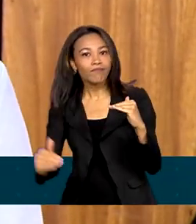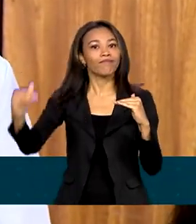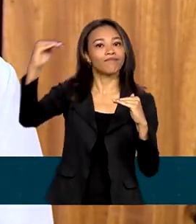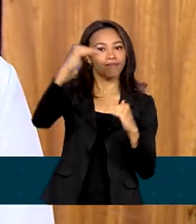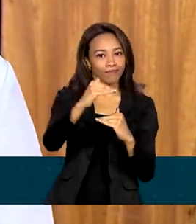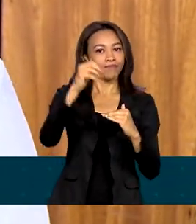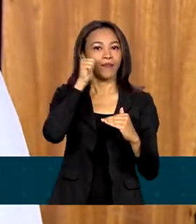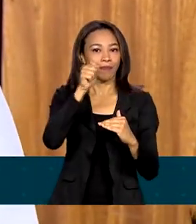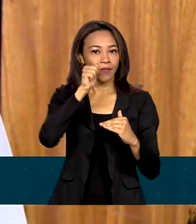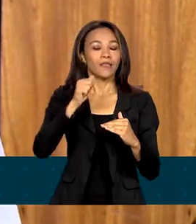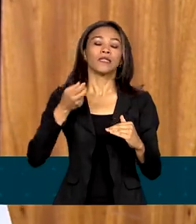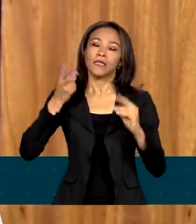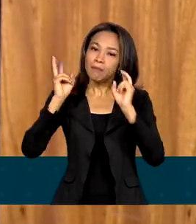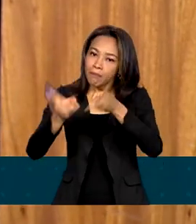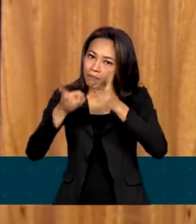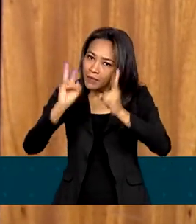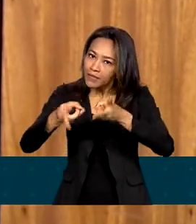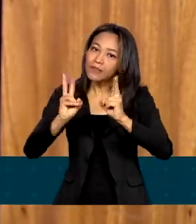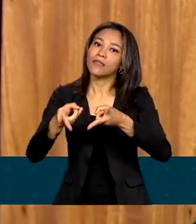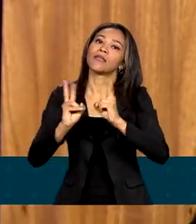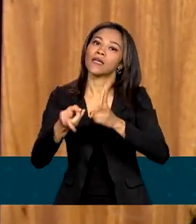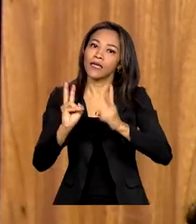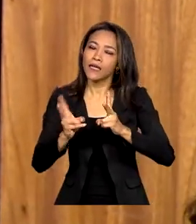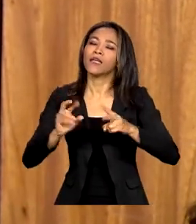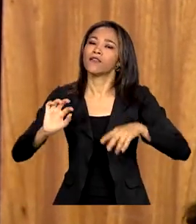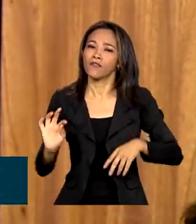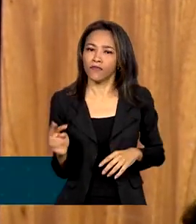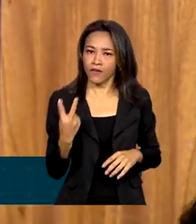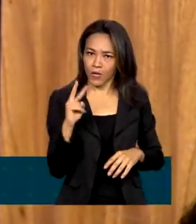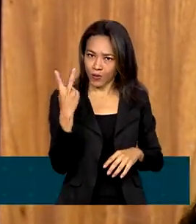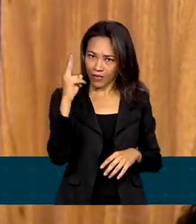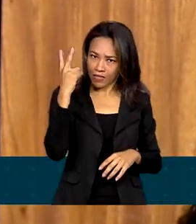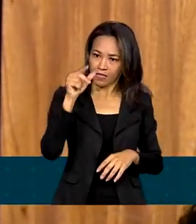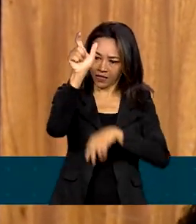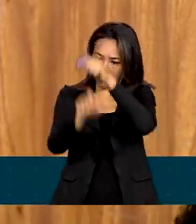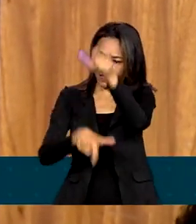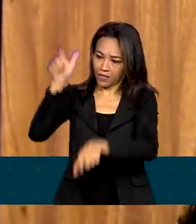permanência e é garantir a valorização do papel das mulheres na ciência.